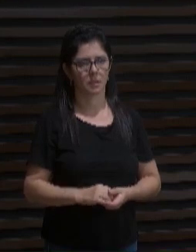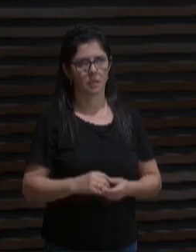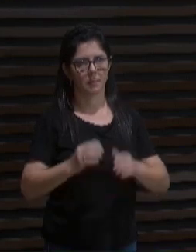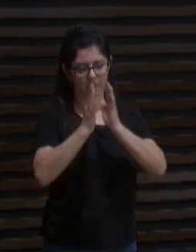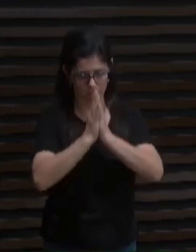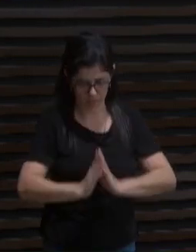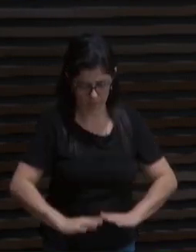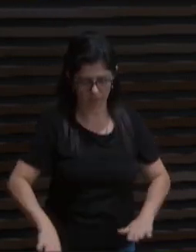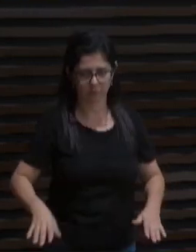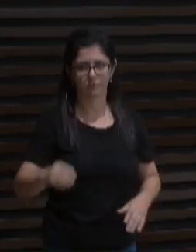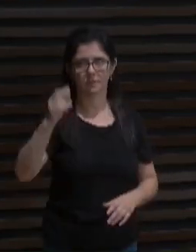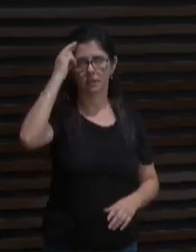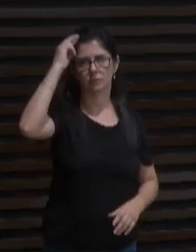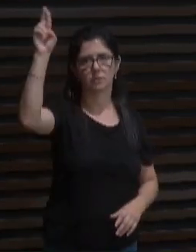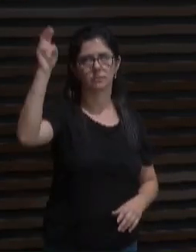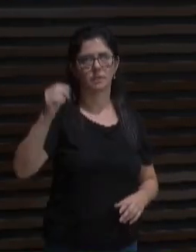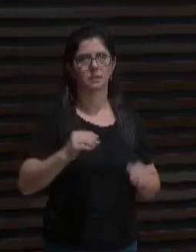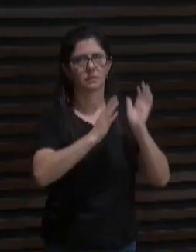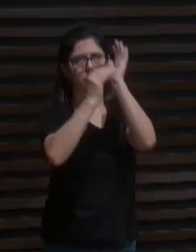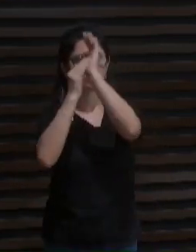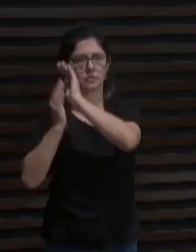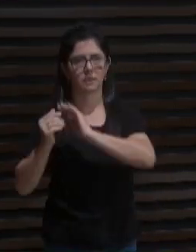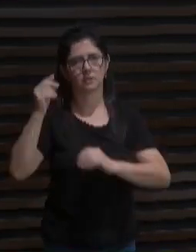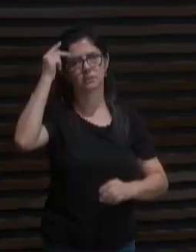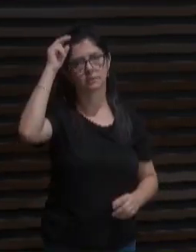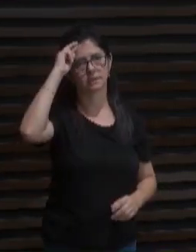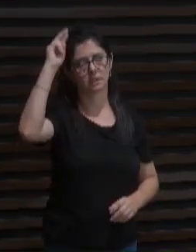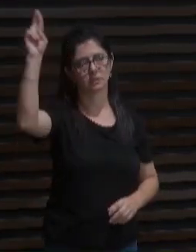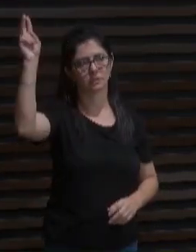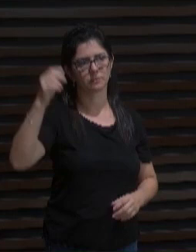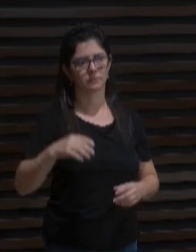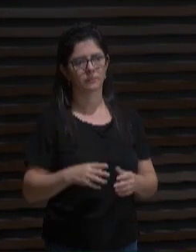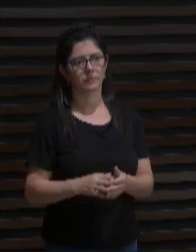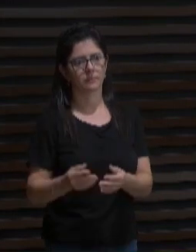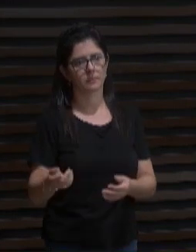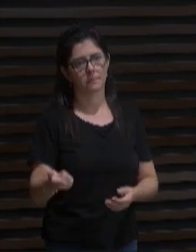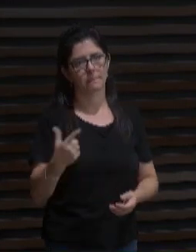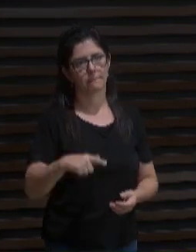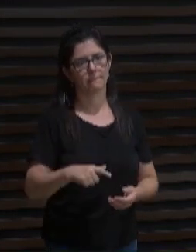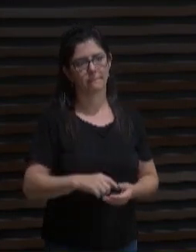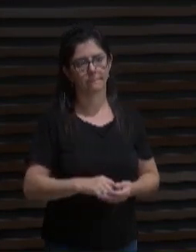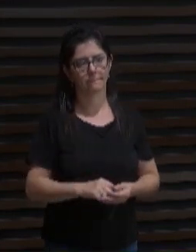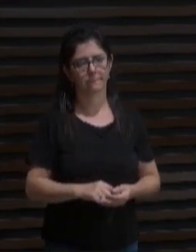para louvar o Senhor. Coloca para mim aí, Rubens, Salmo 67.